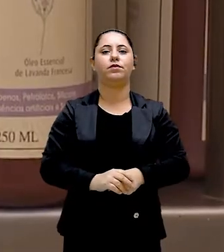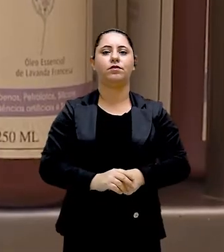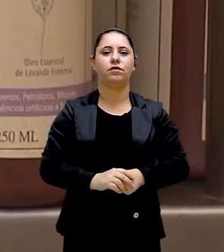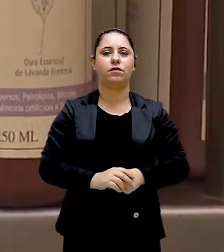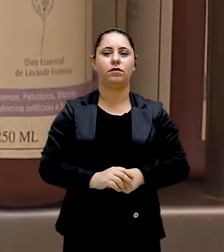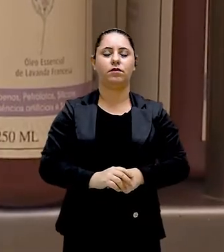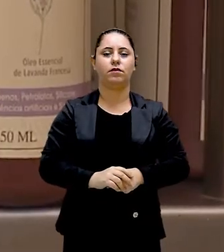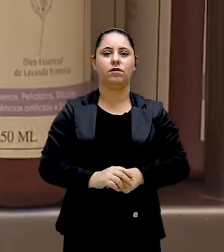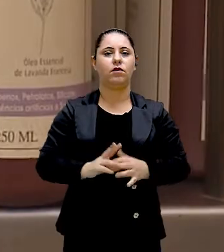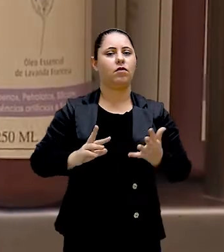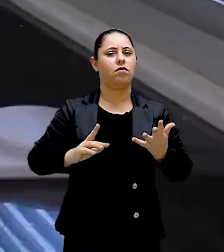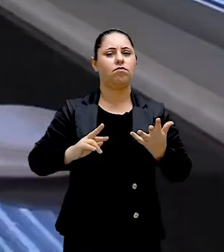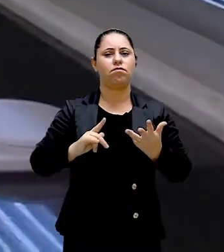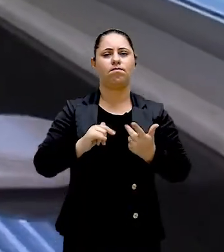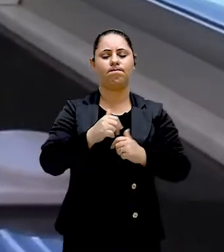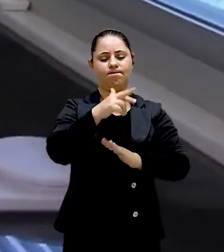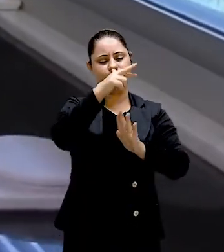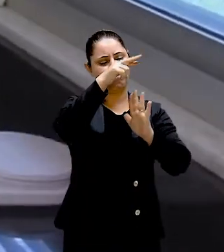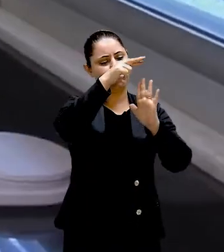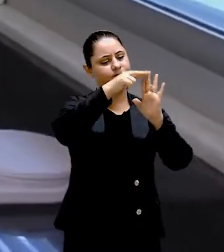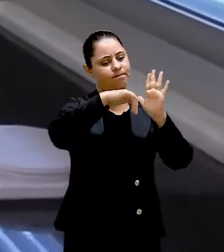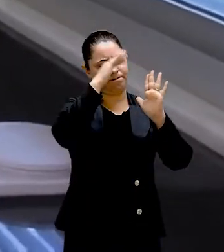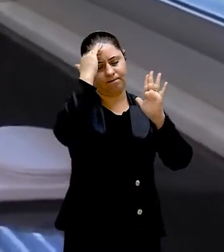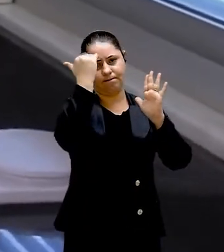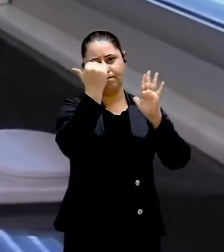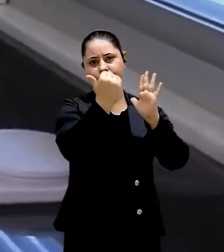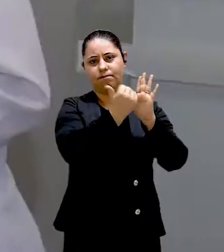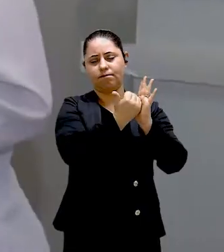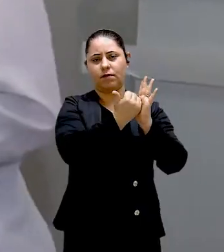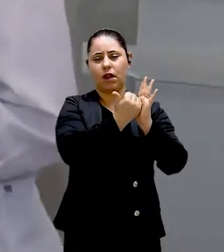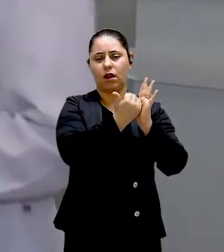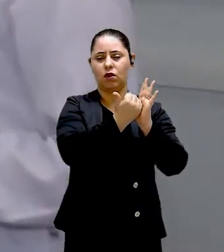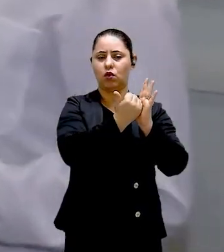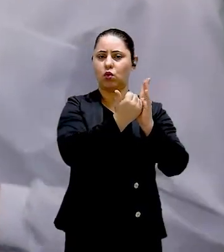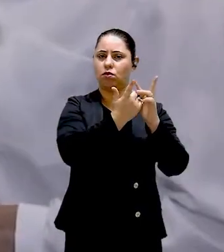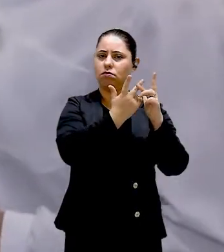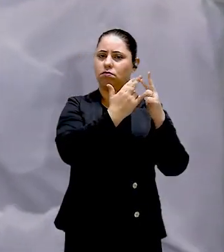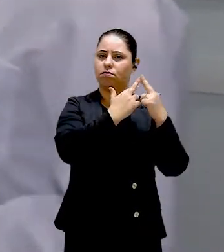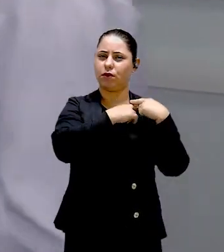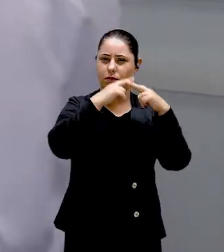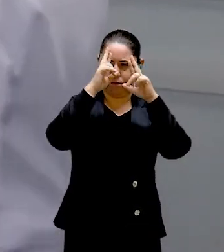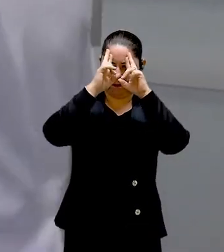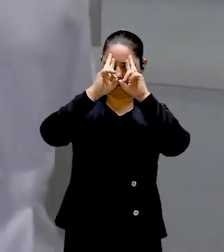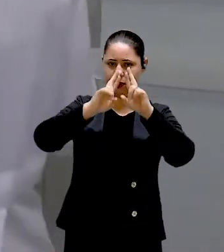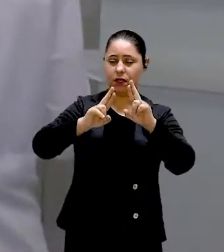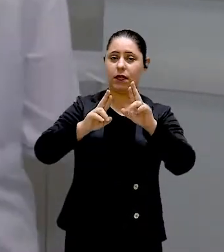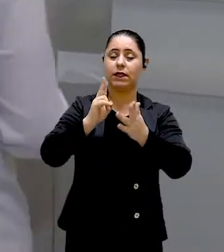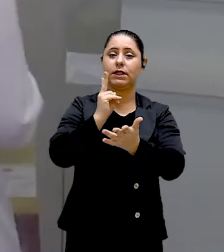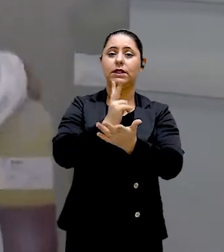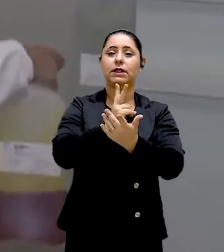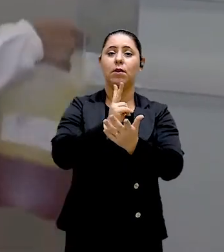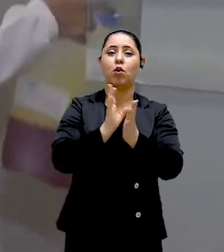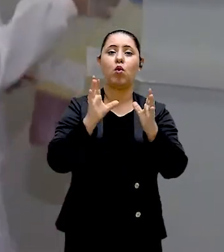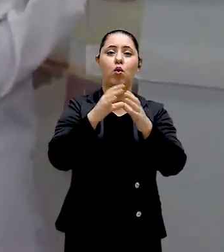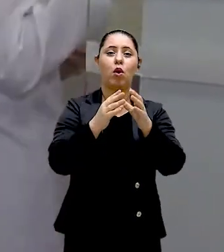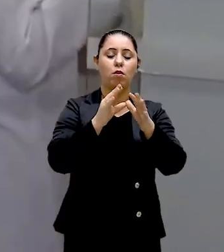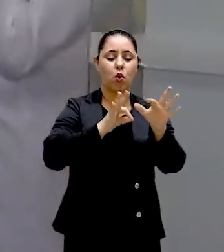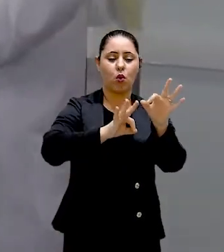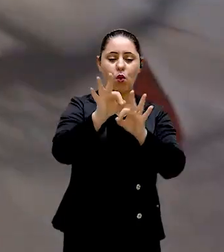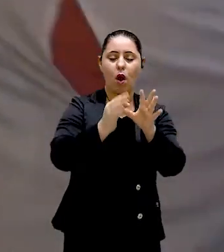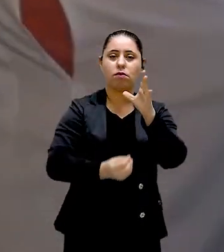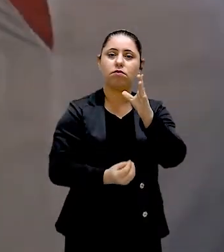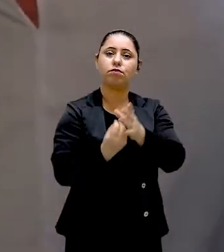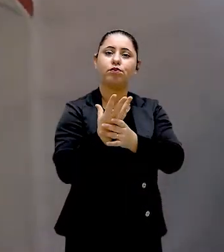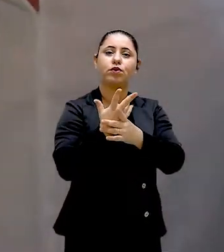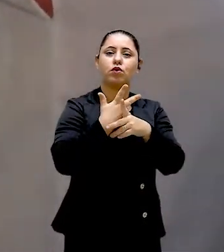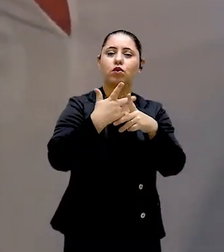Todos os protocolos de segurança são seguidos e respeitados. Cada vez que a equipe desenvolve um produto novo, ele passa por